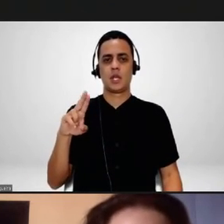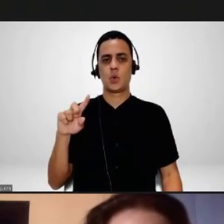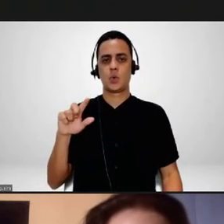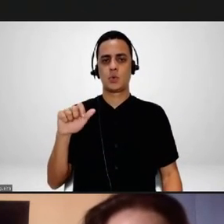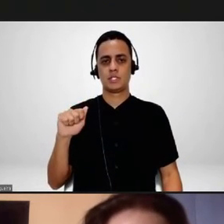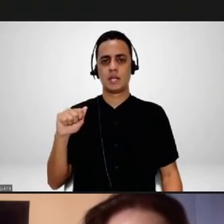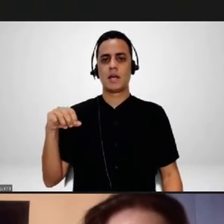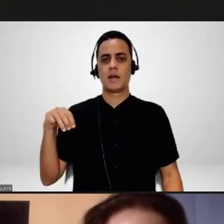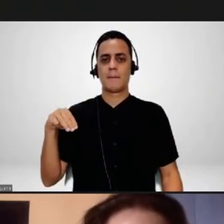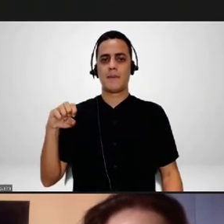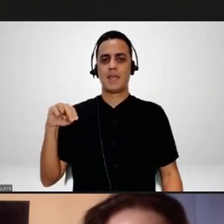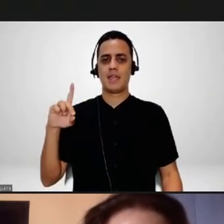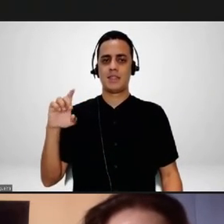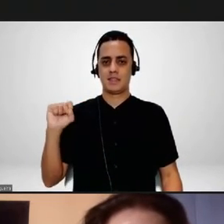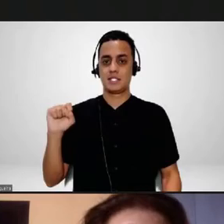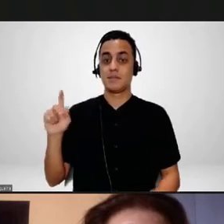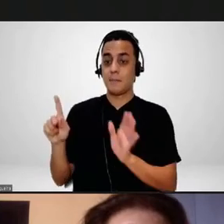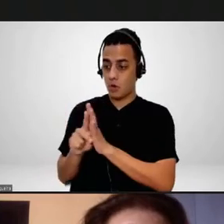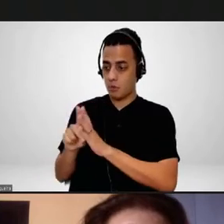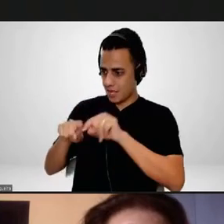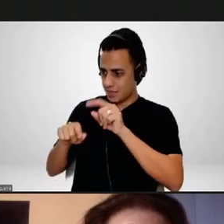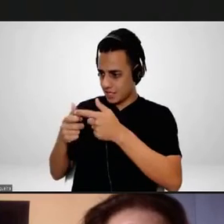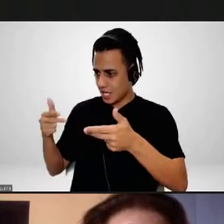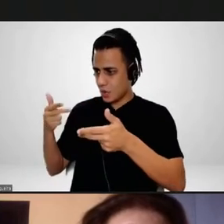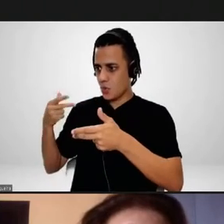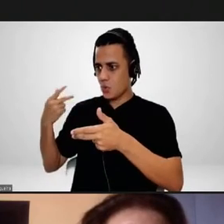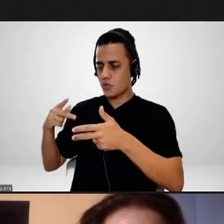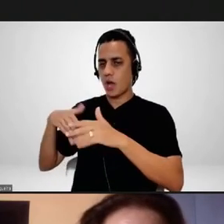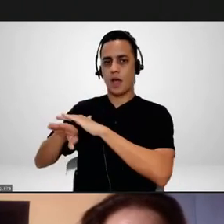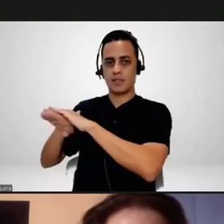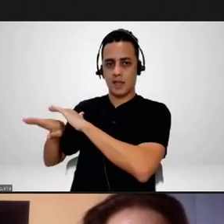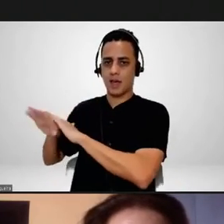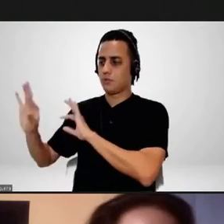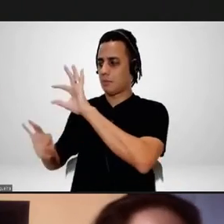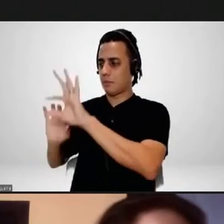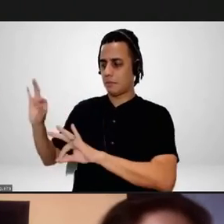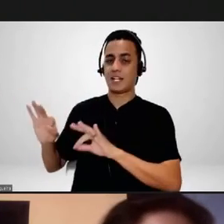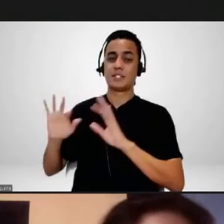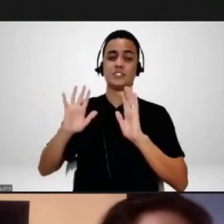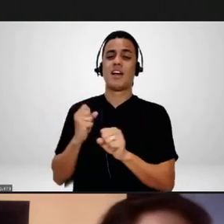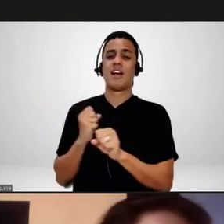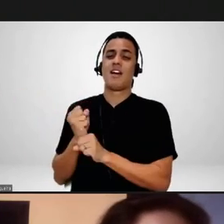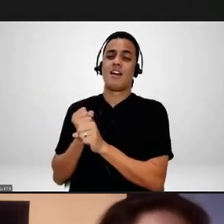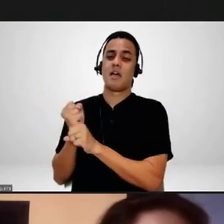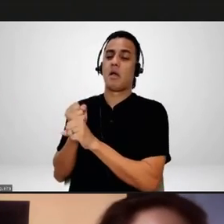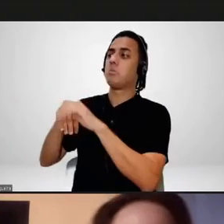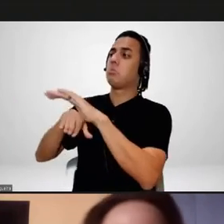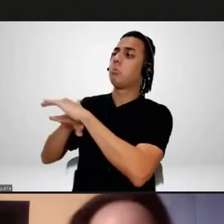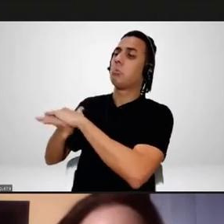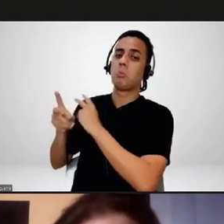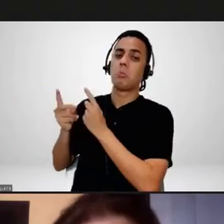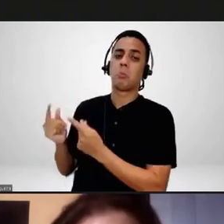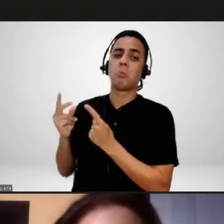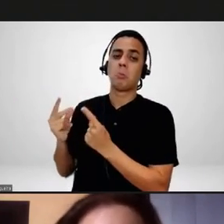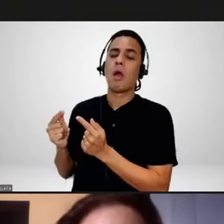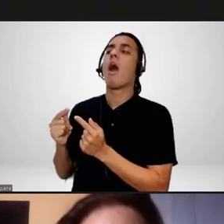do acervo, né? Então, foi assim, depois de anos e anos e anos com esse acervo ali muito quietinho, foi